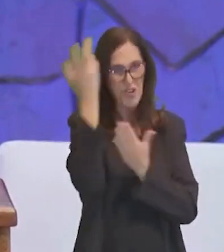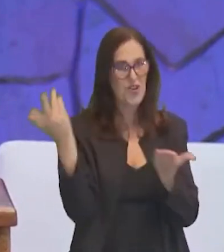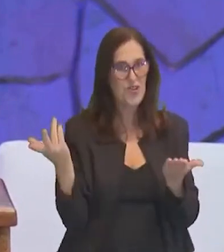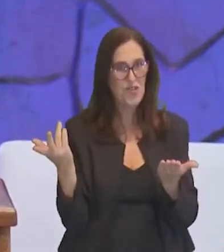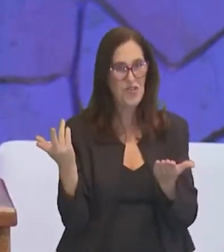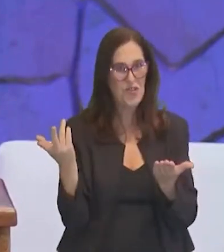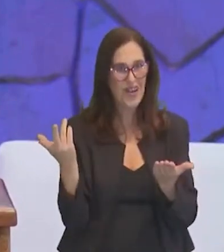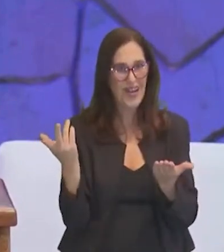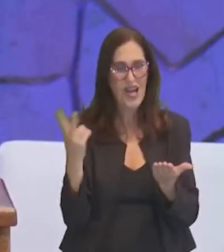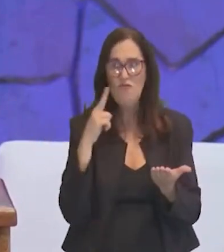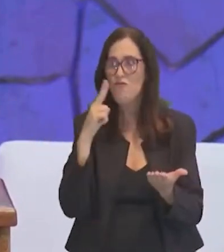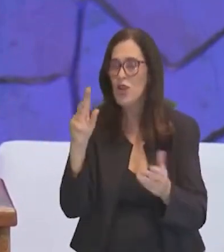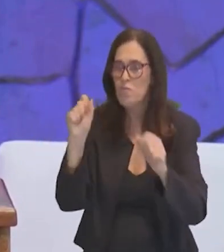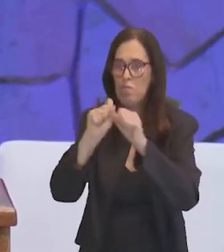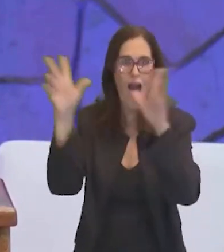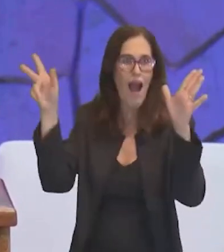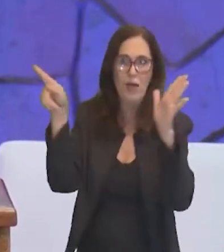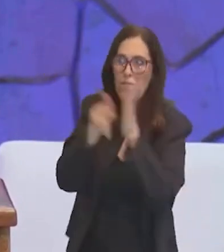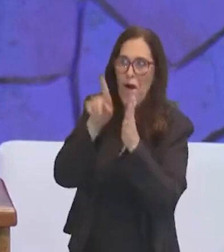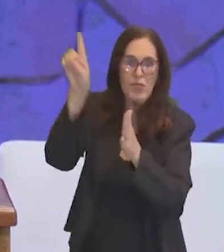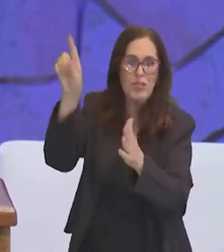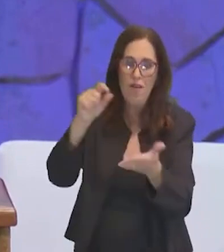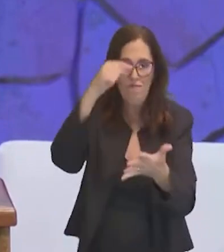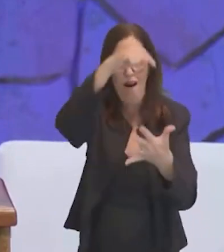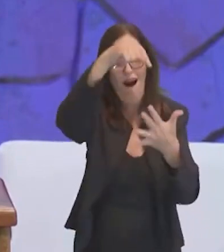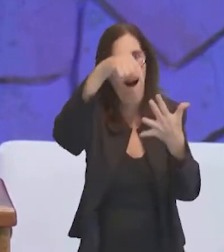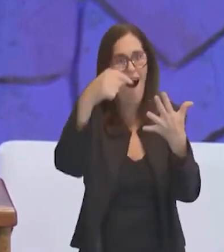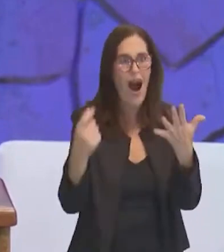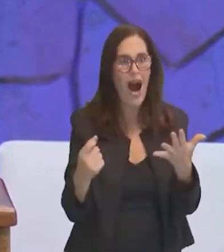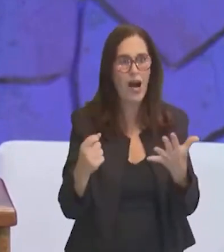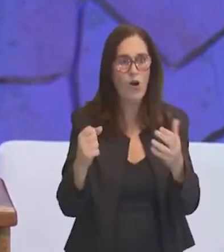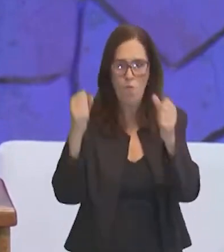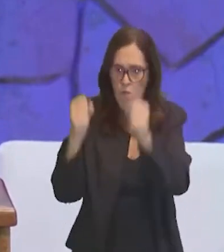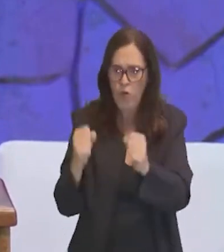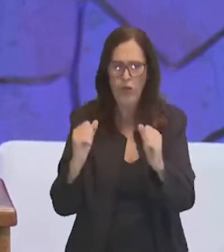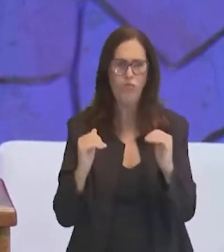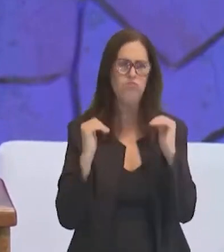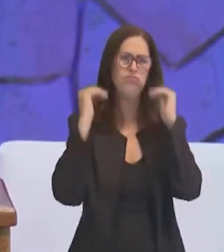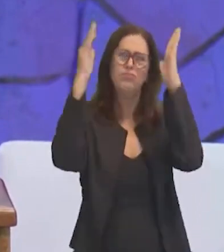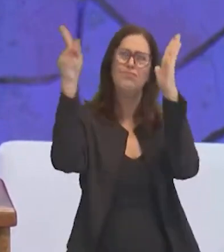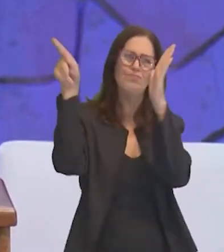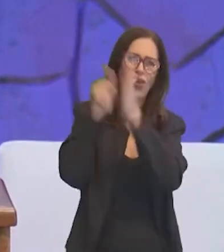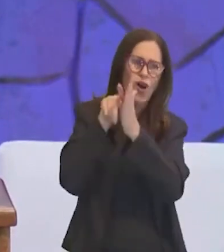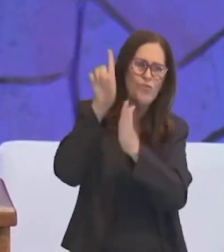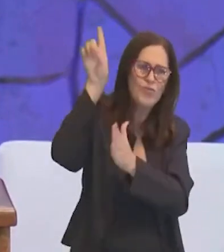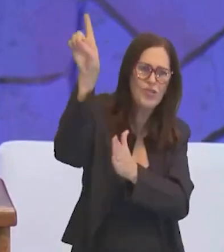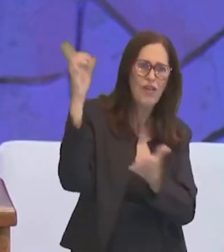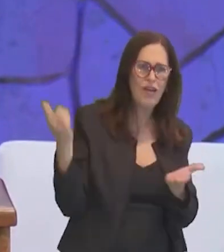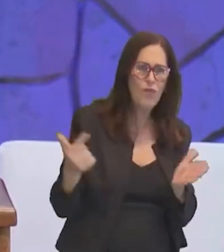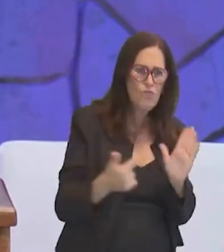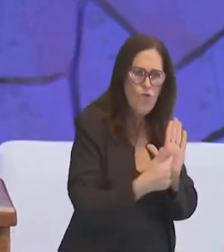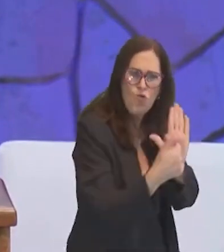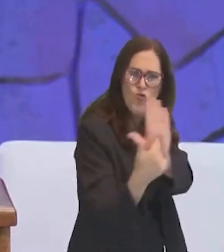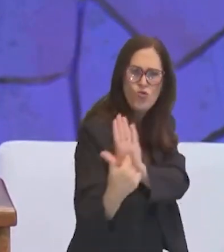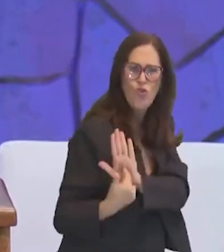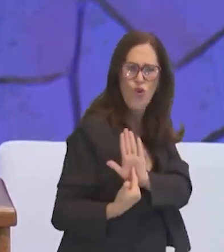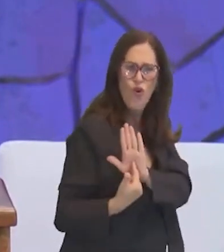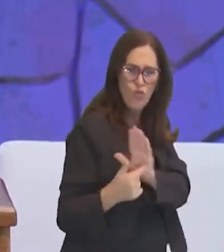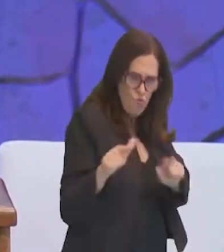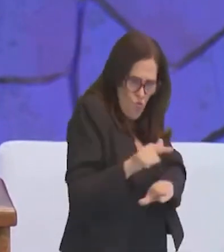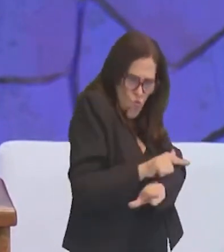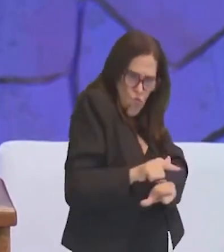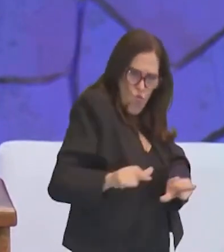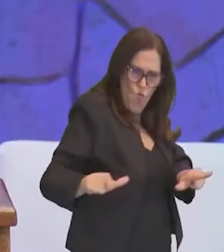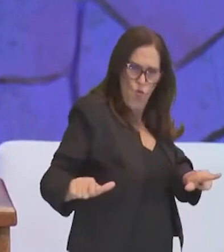milagrosa, incrível de Deus, o superpoder do nosso Deus, se destacou no deserto o